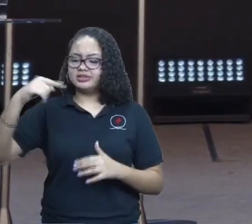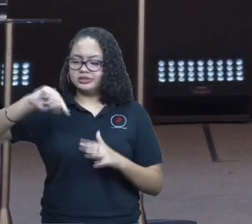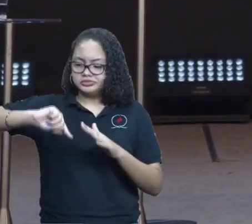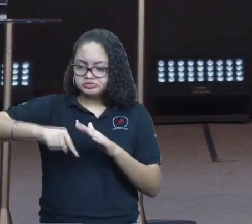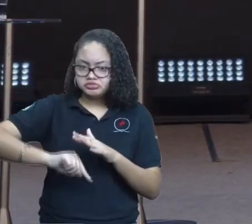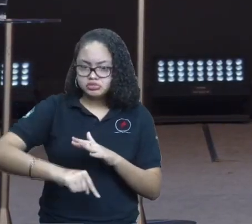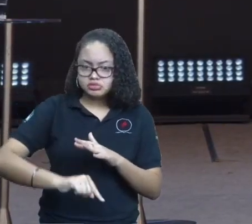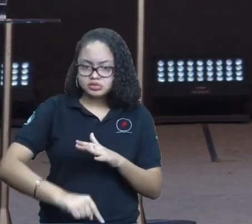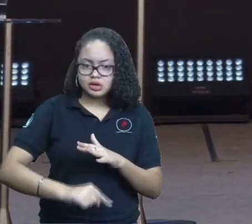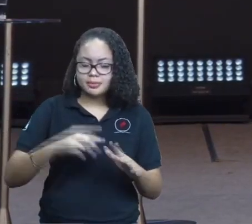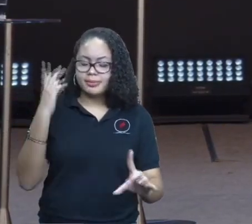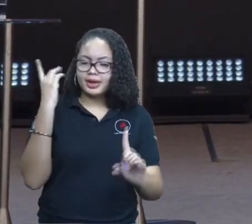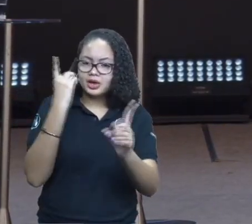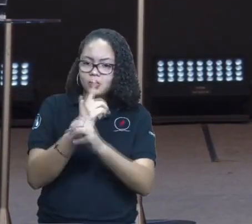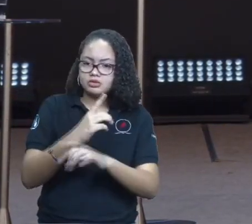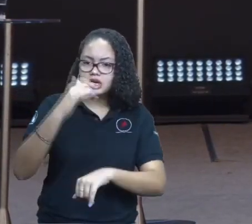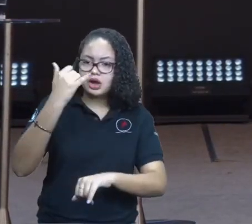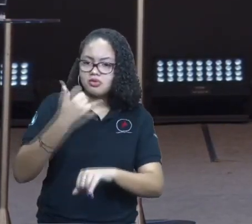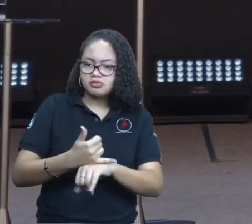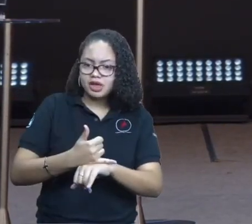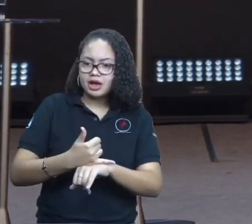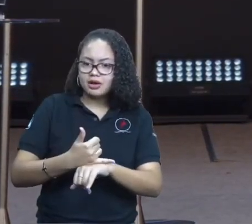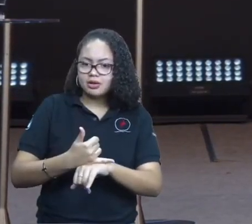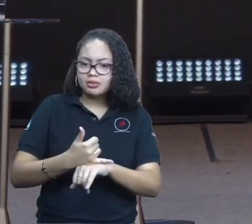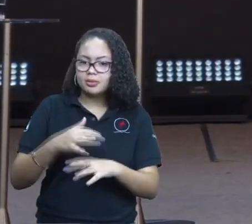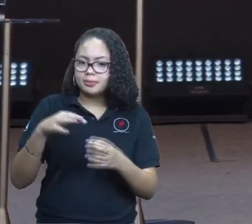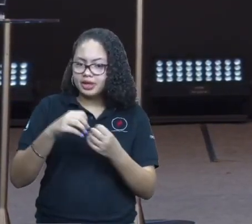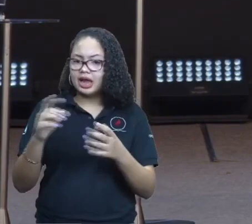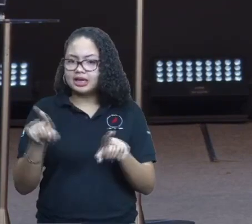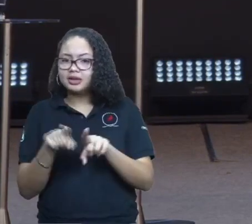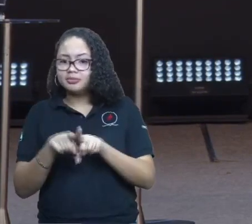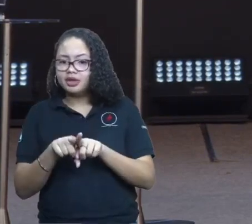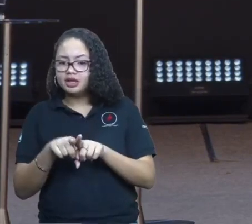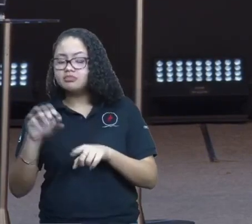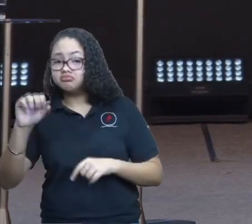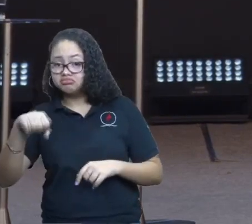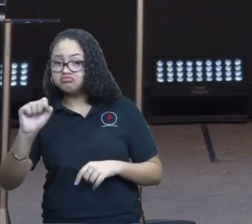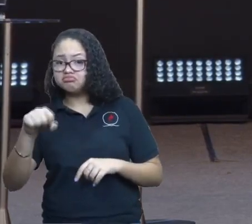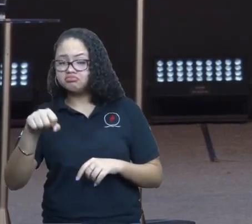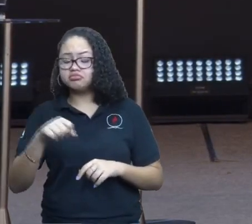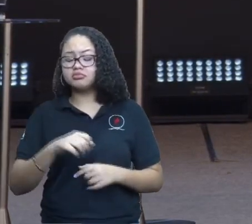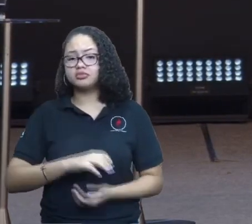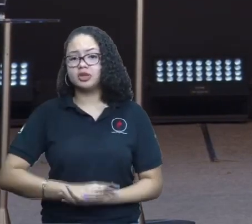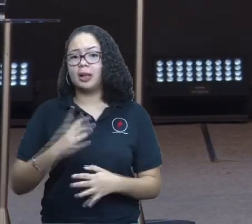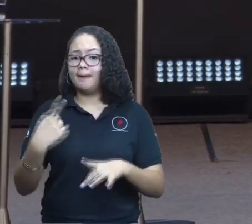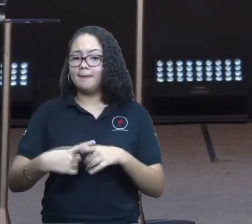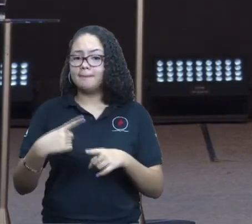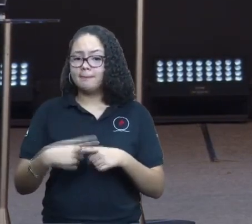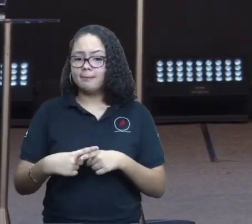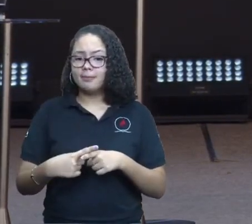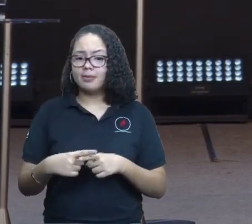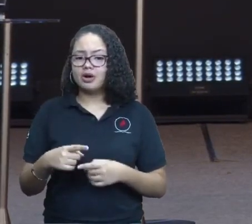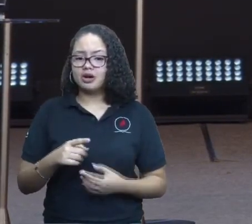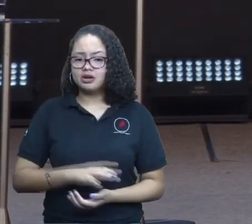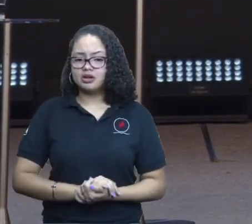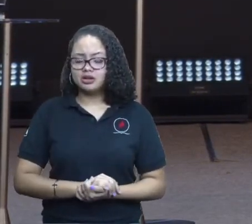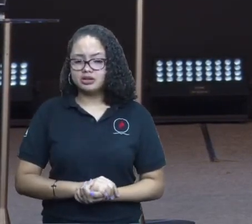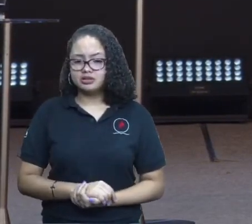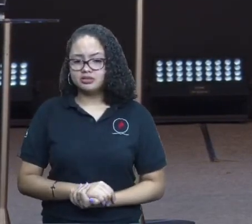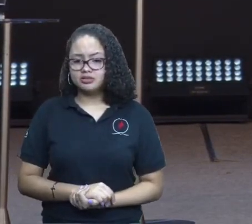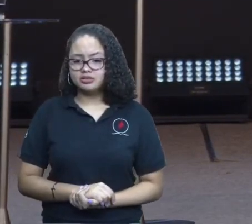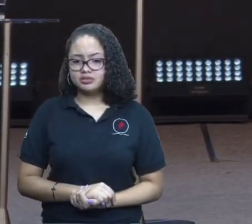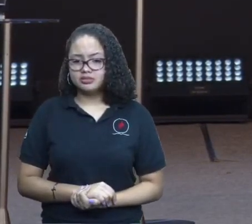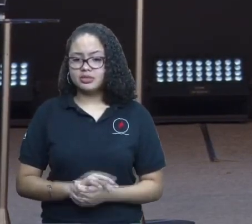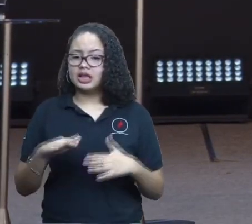para encontrar o ferro do Machado era milagre também milagre também sim porque o pedaço de madeira desse não afunda não irmão